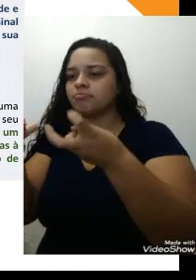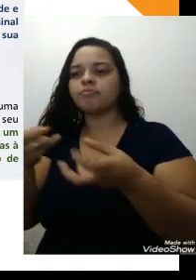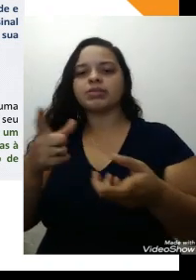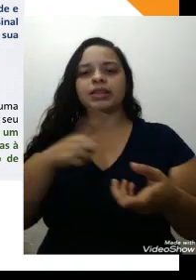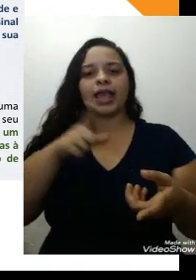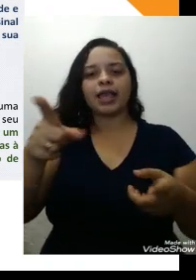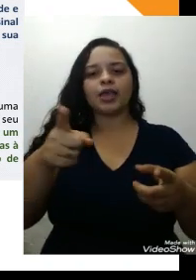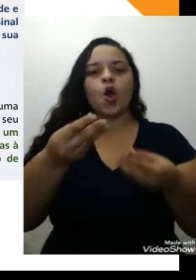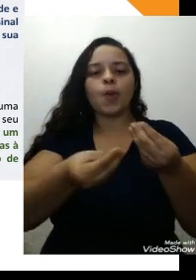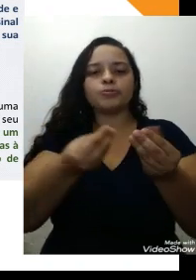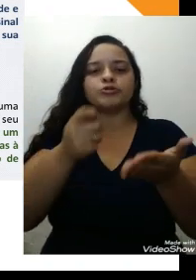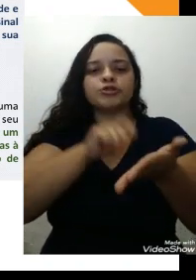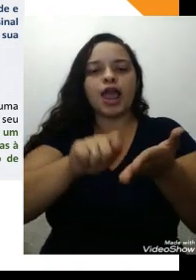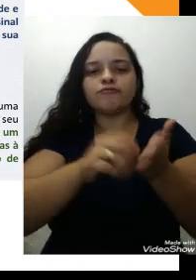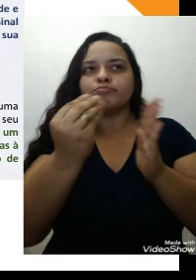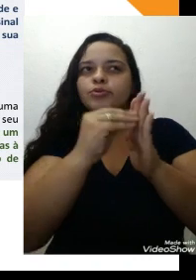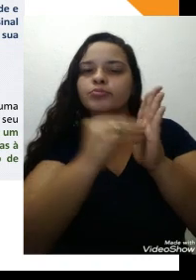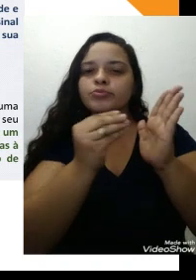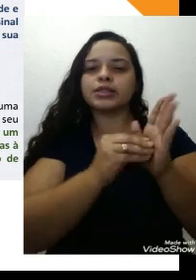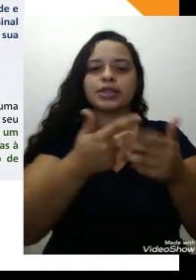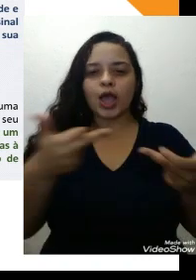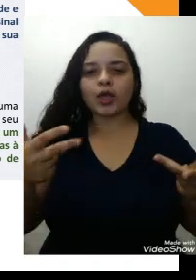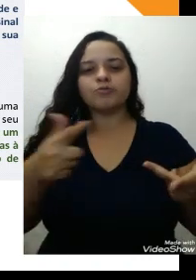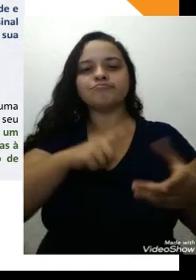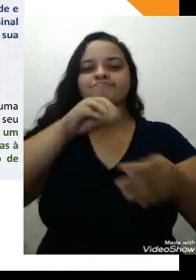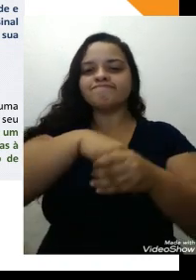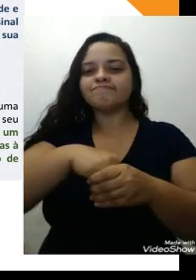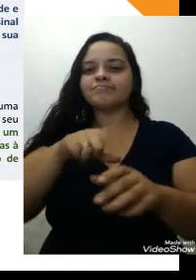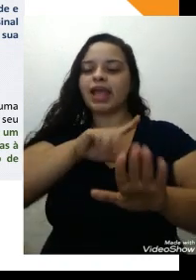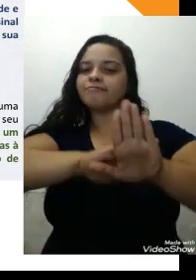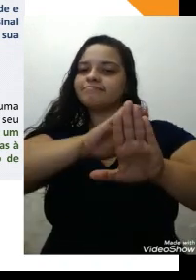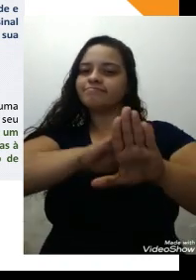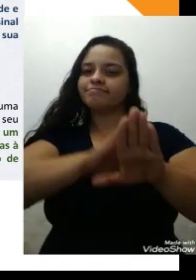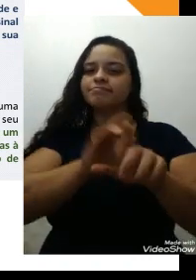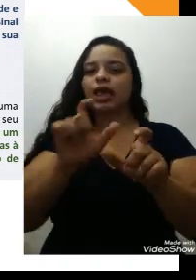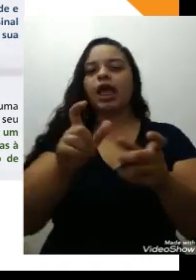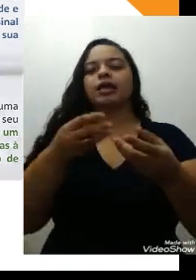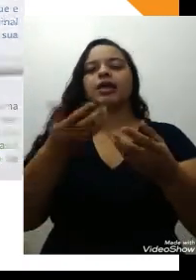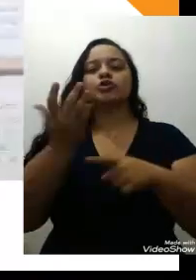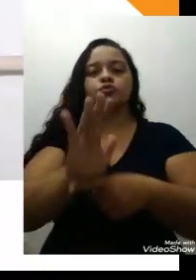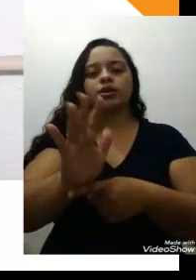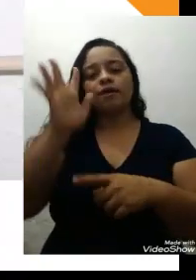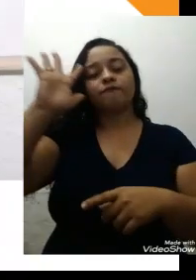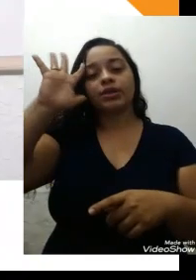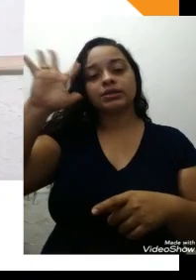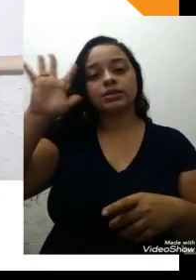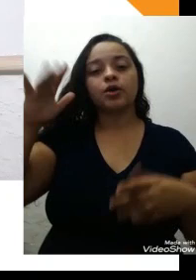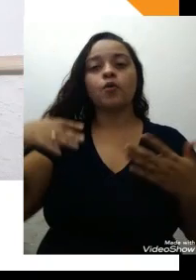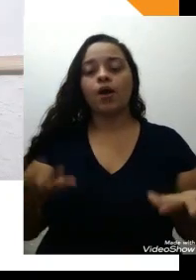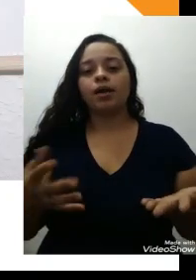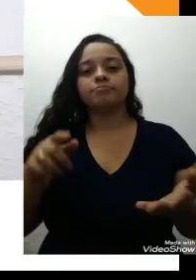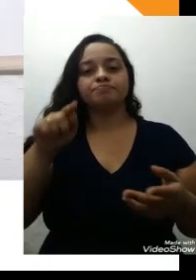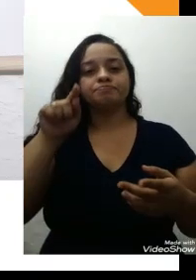simplesmente mencionados aqui e são trazidos à reflexão. Basicamente,